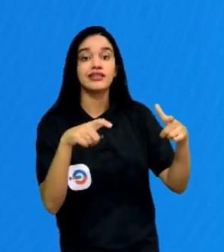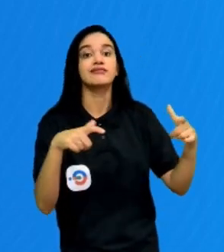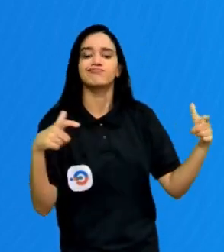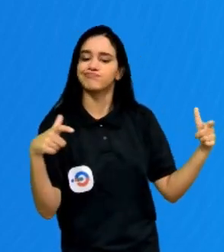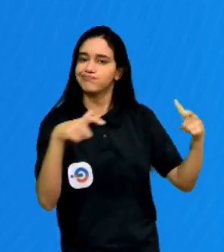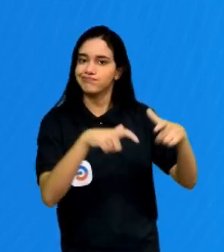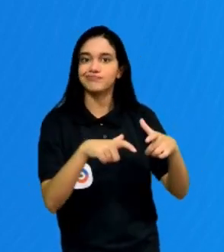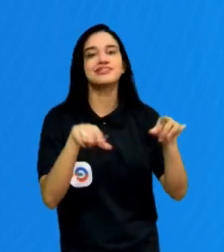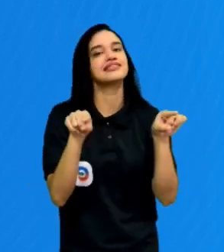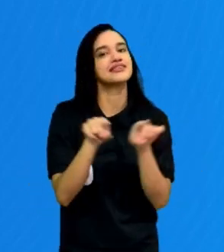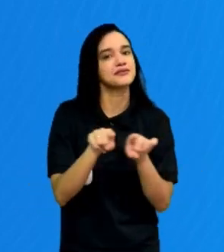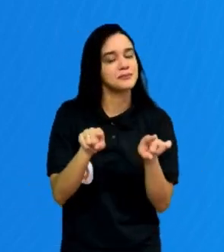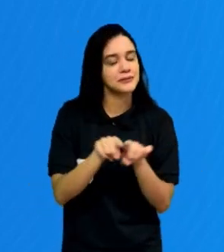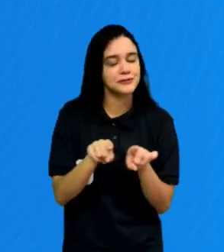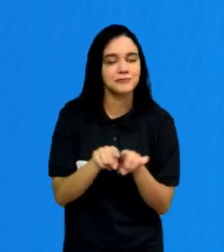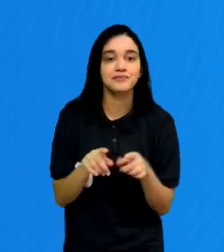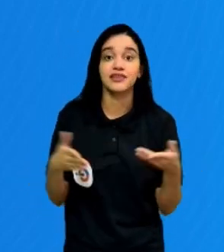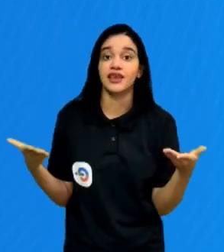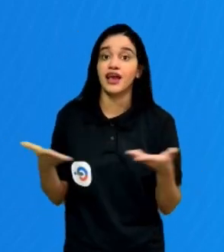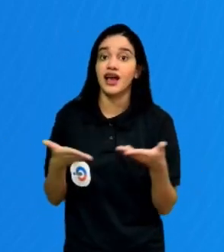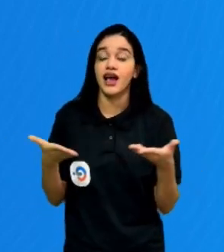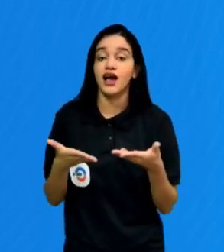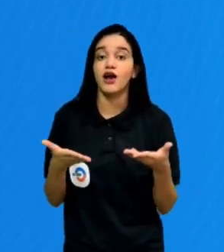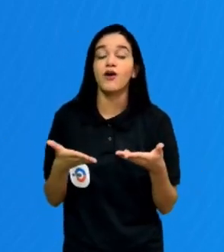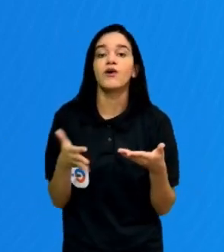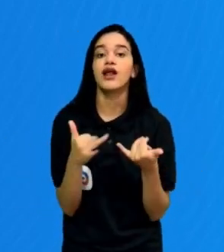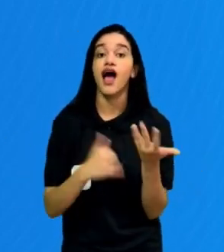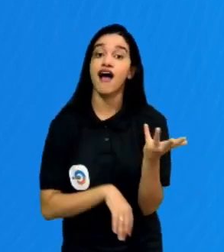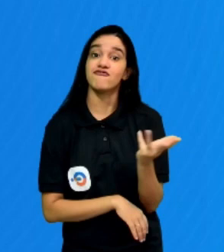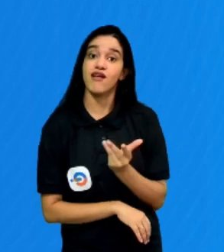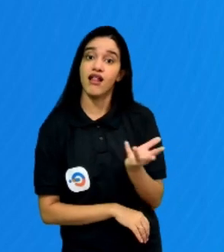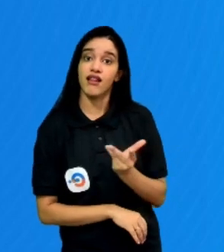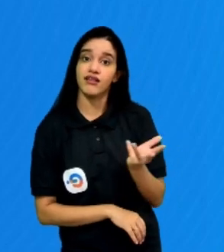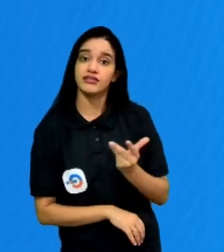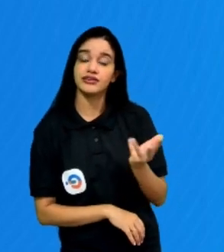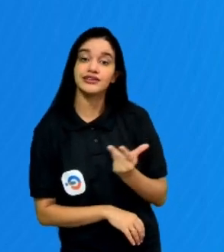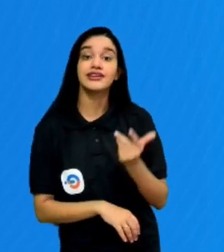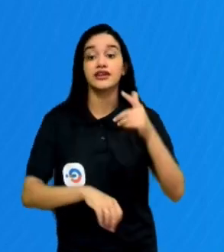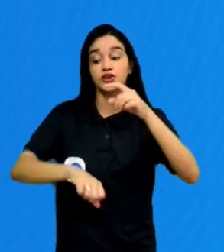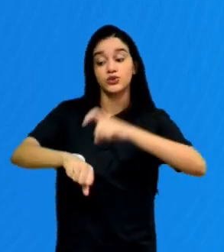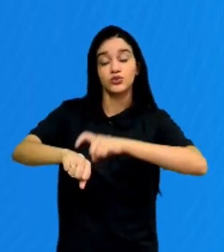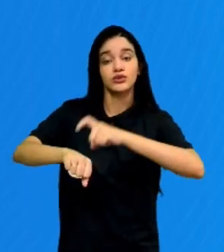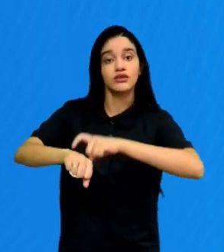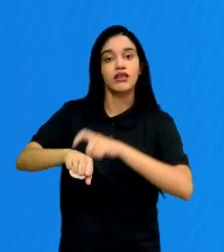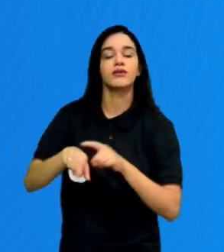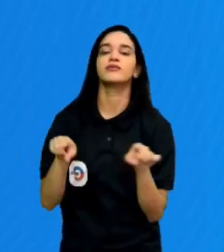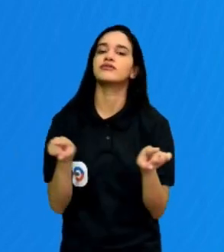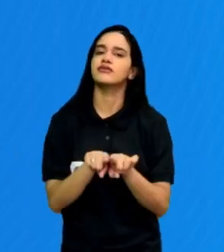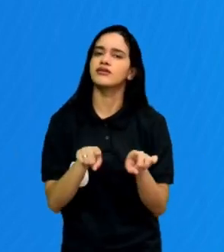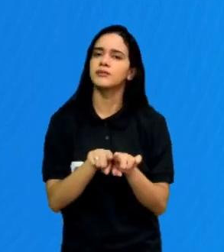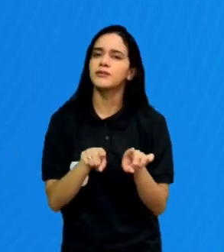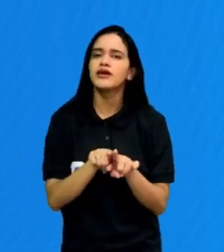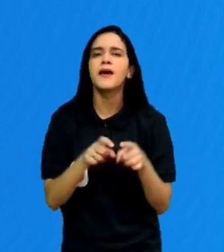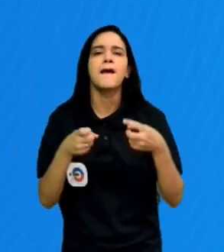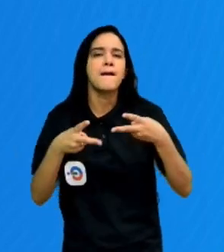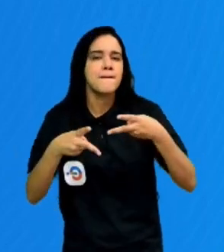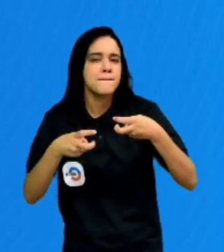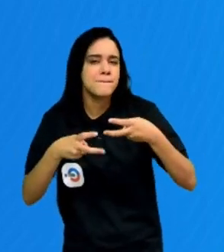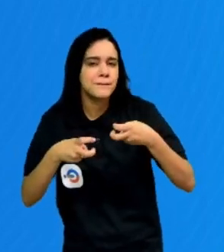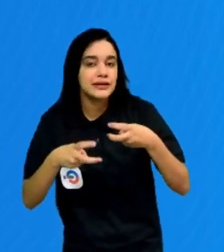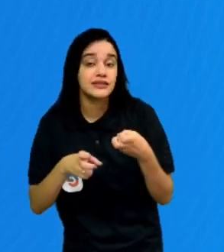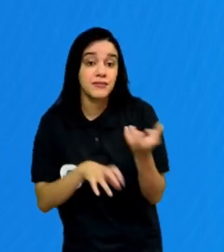pode analisar aí, no caso, é a questão da velocidade e do tempo. Então a gente vai perceber que quanto maior